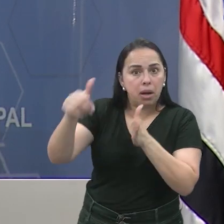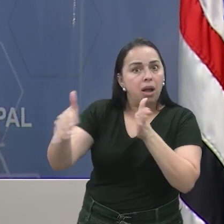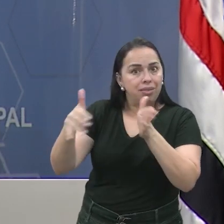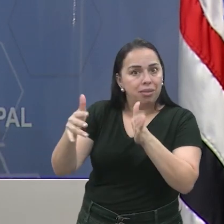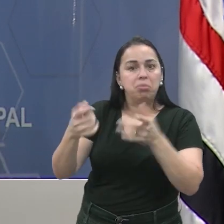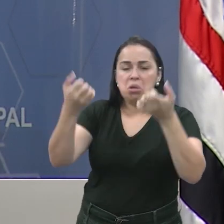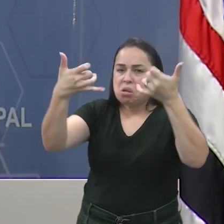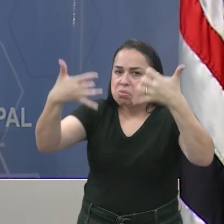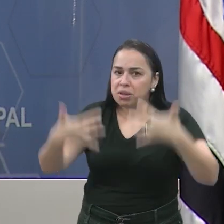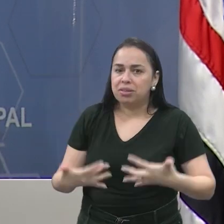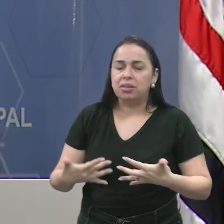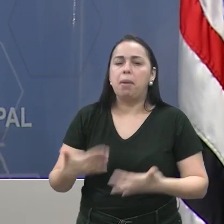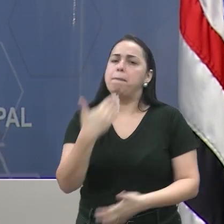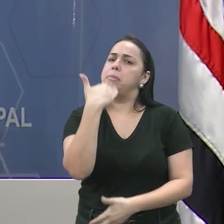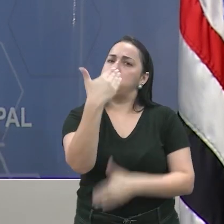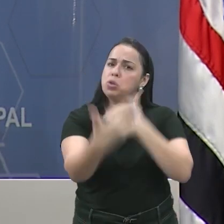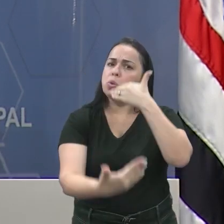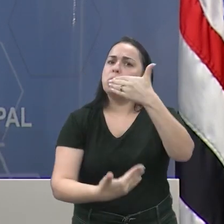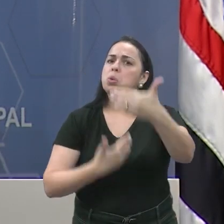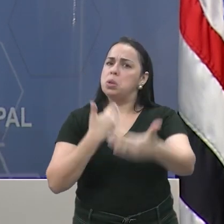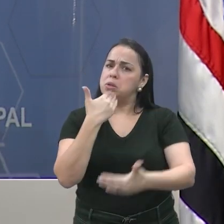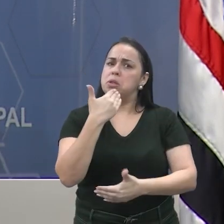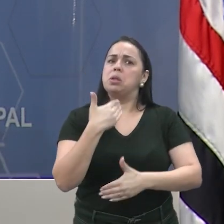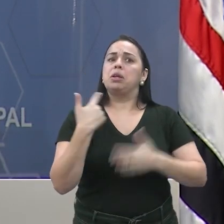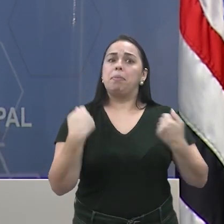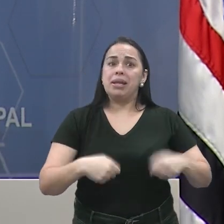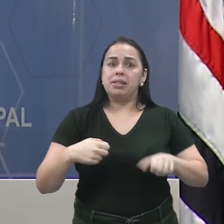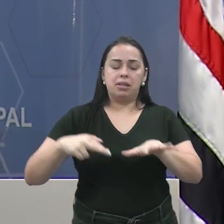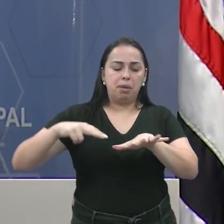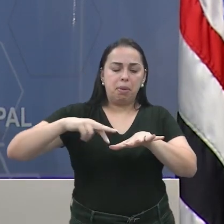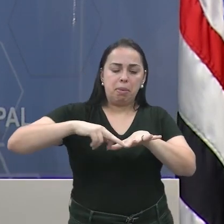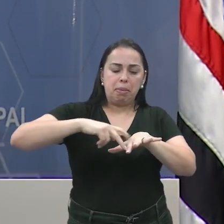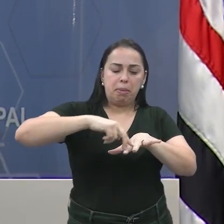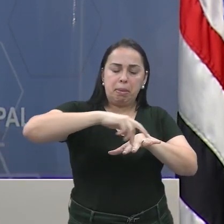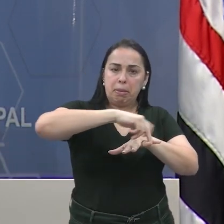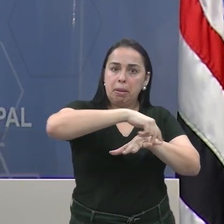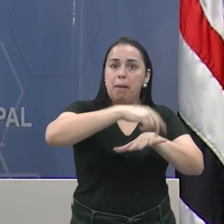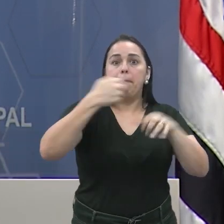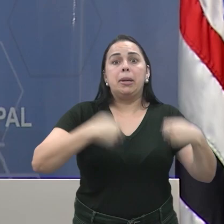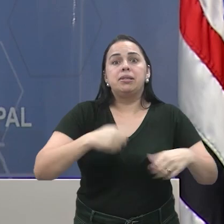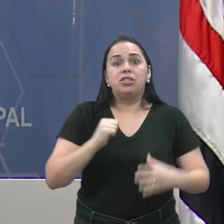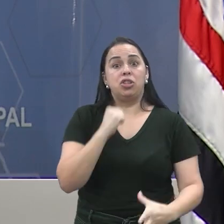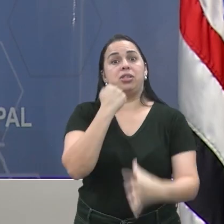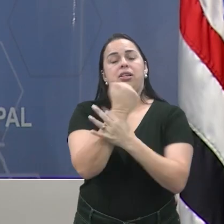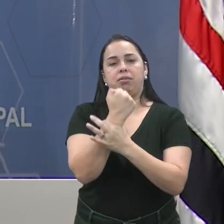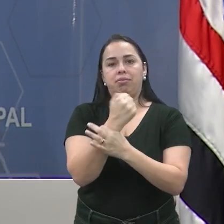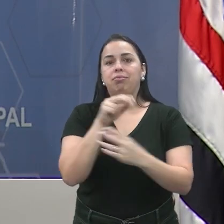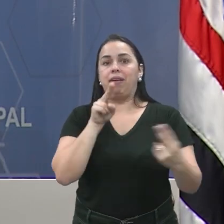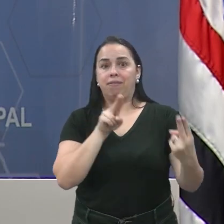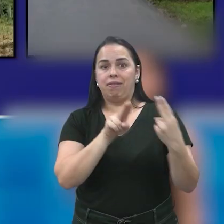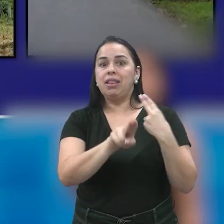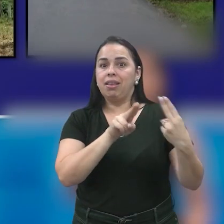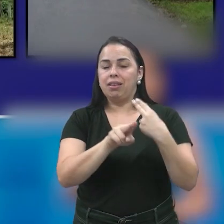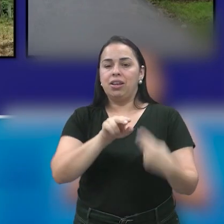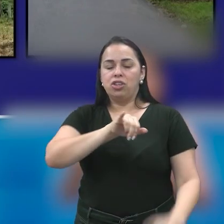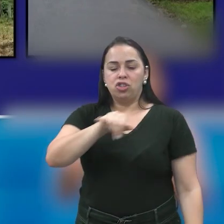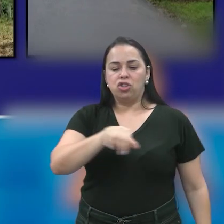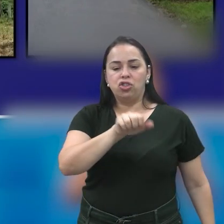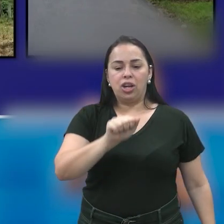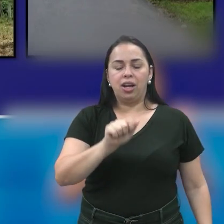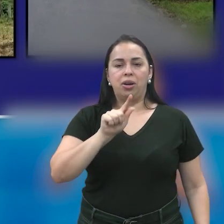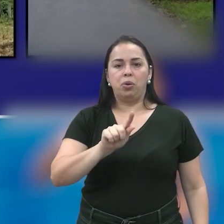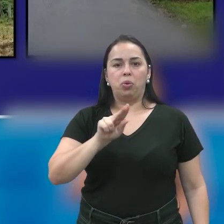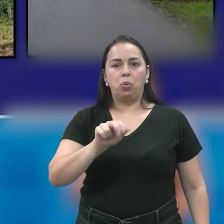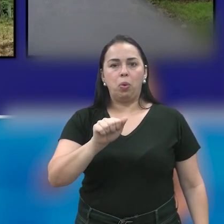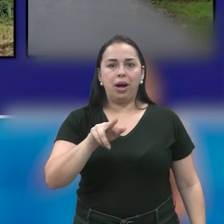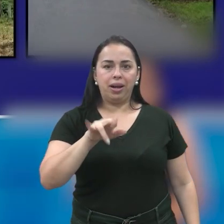do ano. Ele pediu mais segurança aos pedestres que usam a Via Jaguari, recém-inaugurada na cidade, e cobrou a